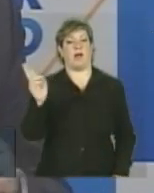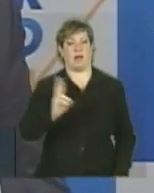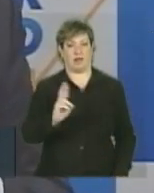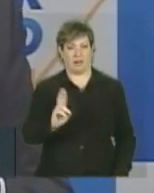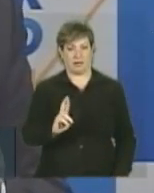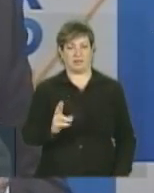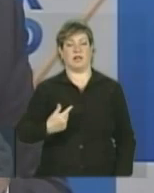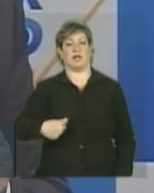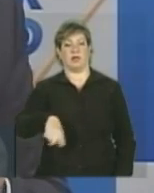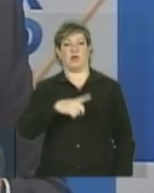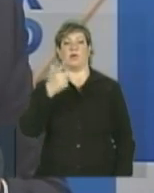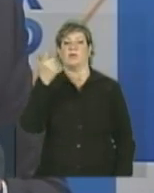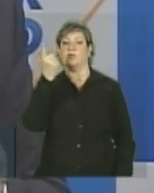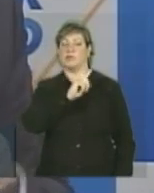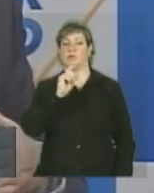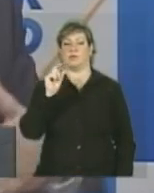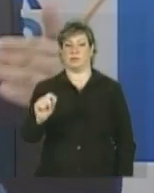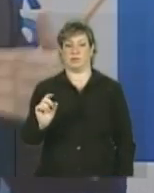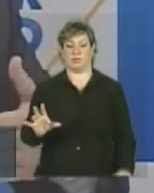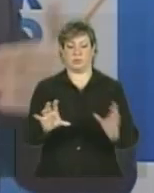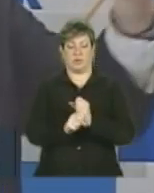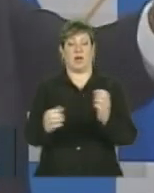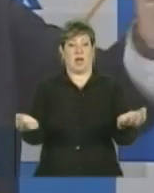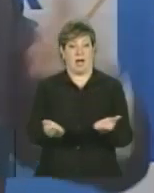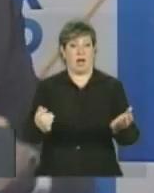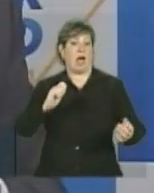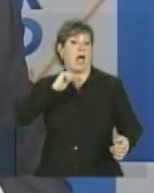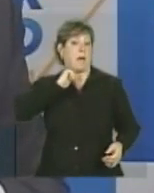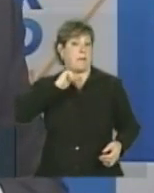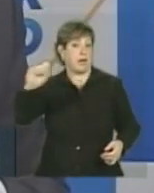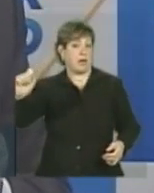gente, para agora, abril até